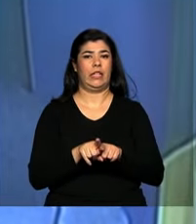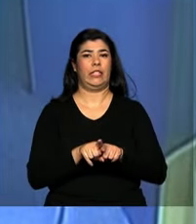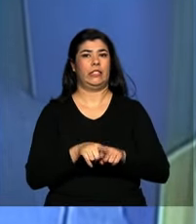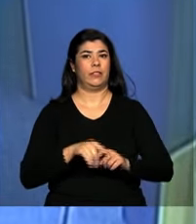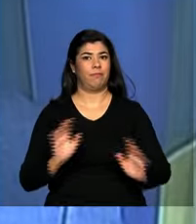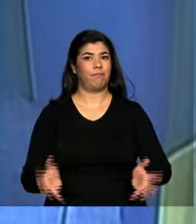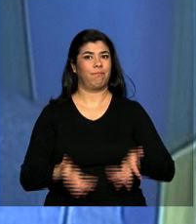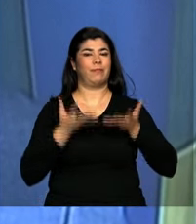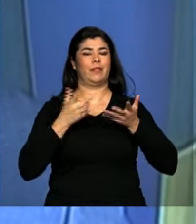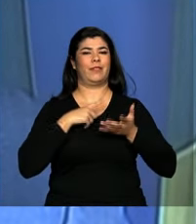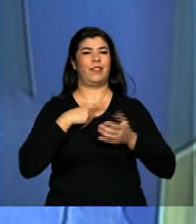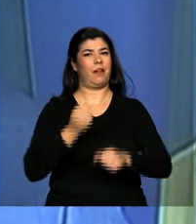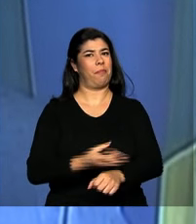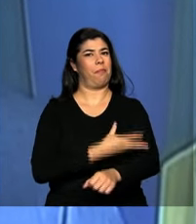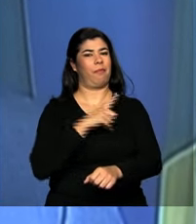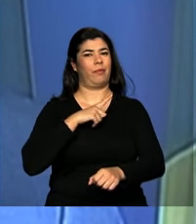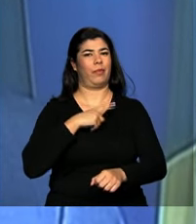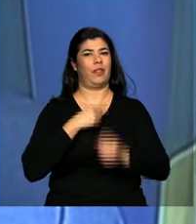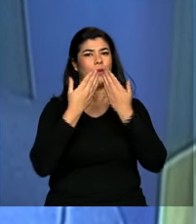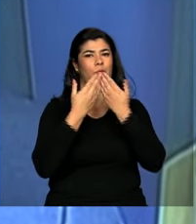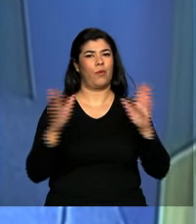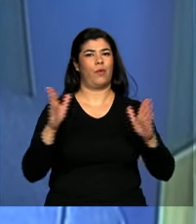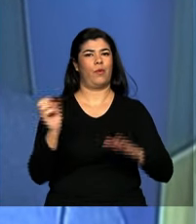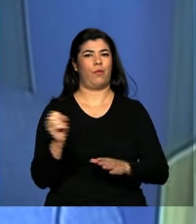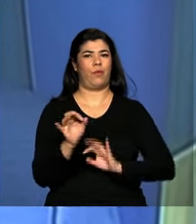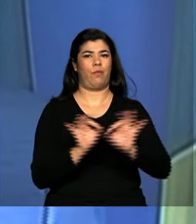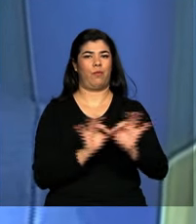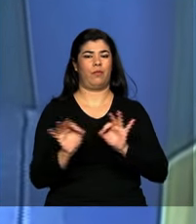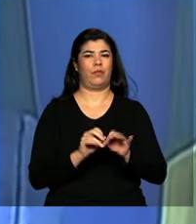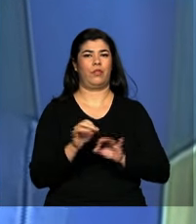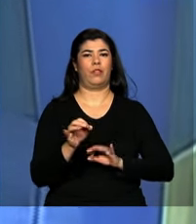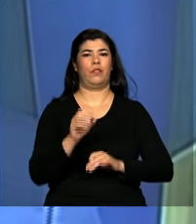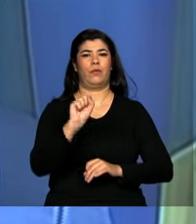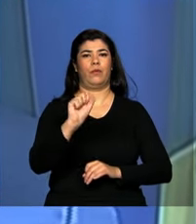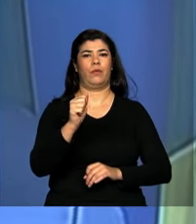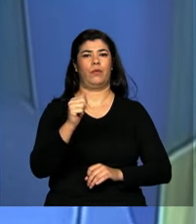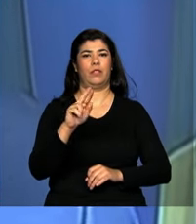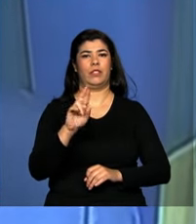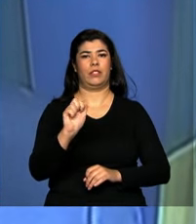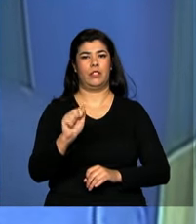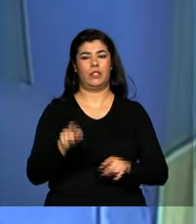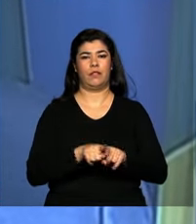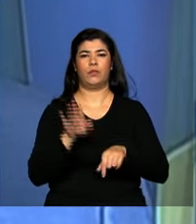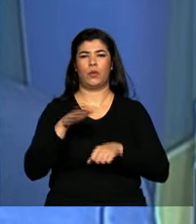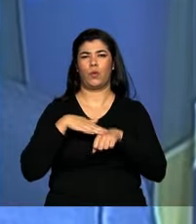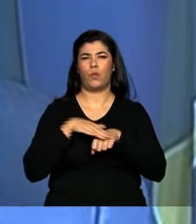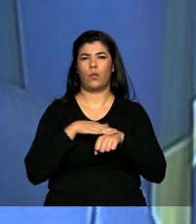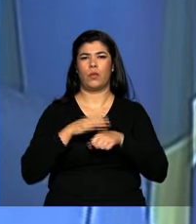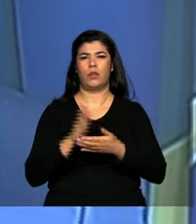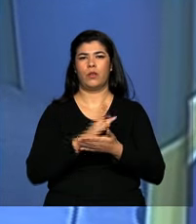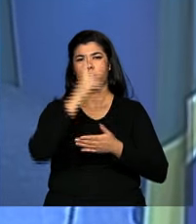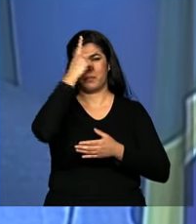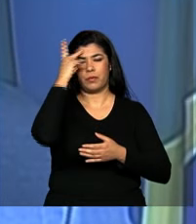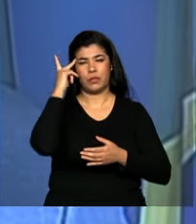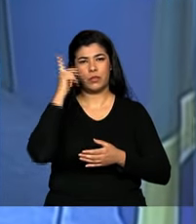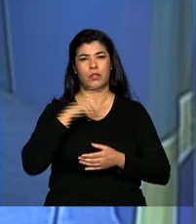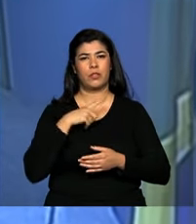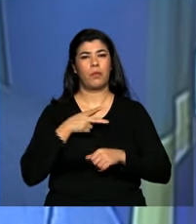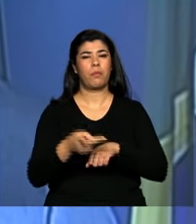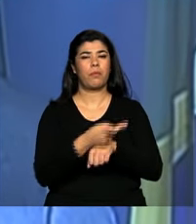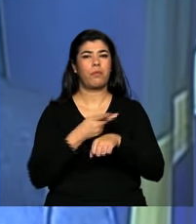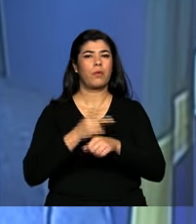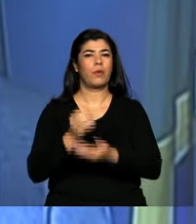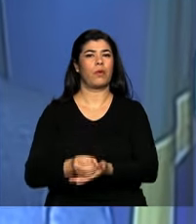que se abrem, então, com esse novo Plano Safra. A gente conversou hoje de manhã com alguns produtores rurais que vão procurar algumas linhas de